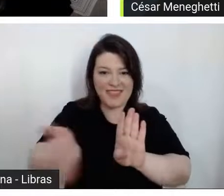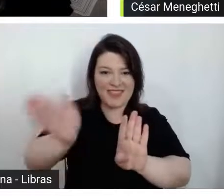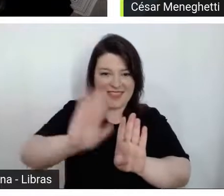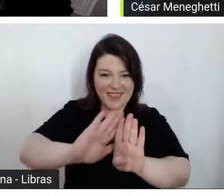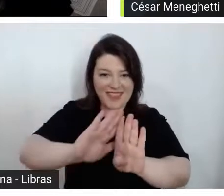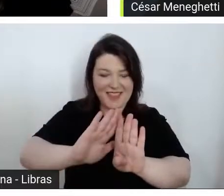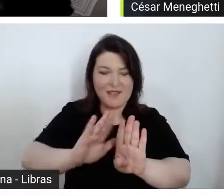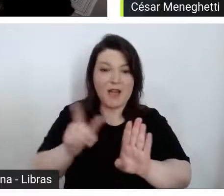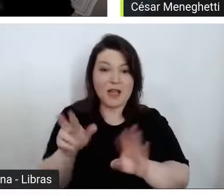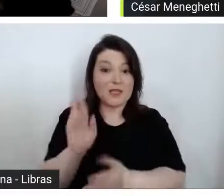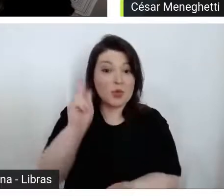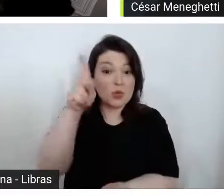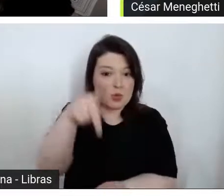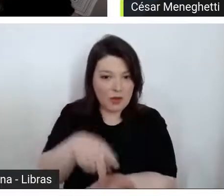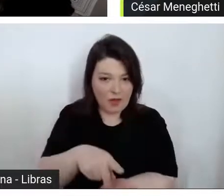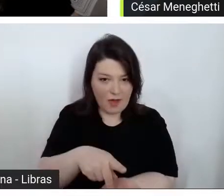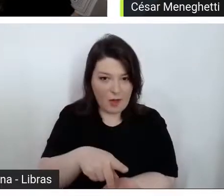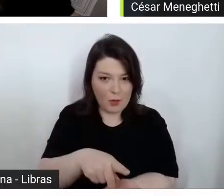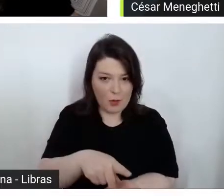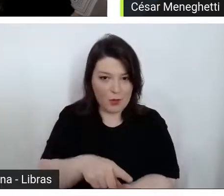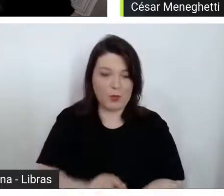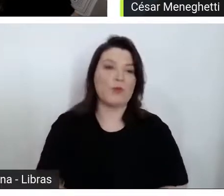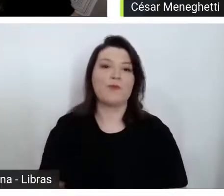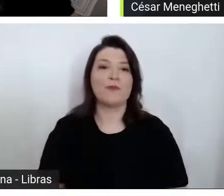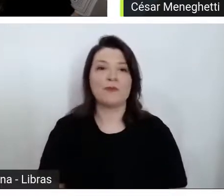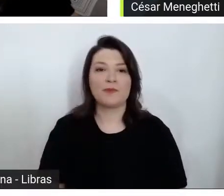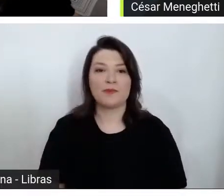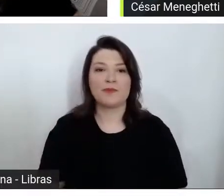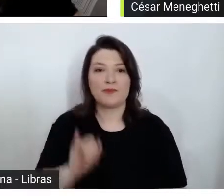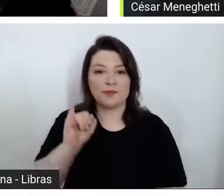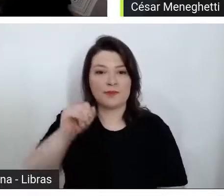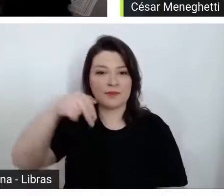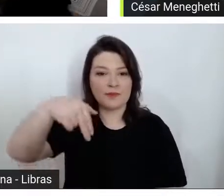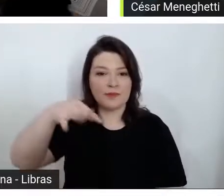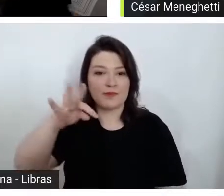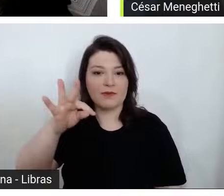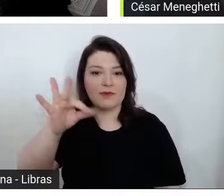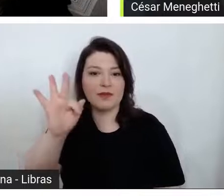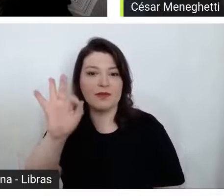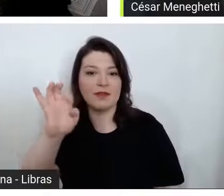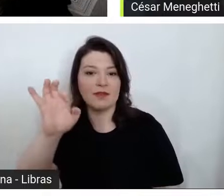Esse o título todo é o subtítulo, Interagindo com a Interface do Real.